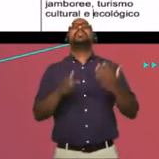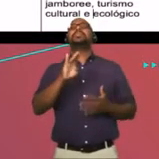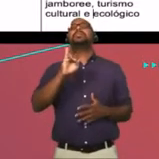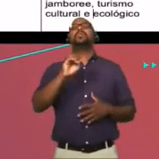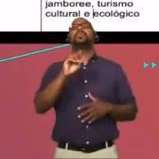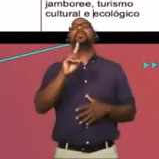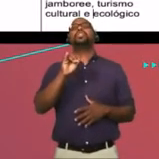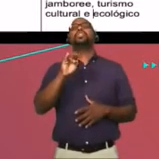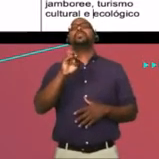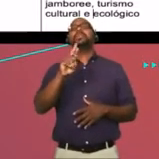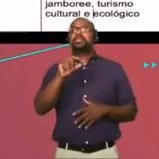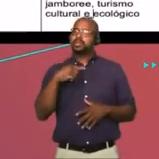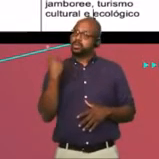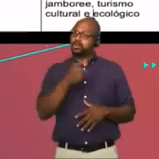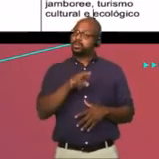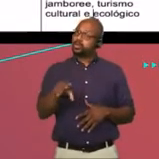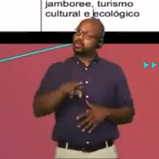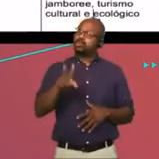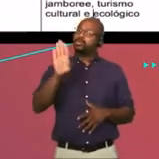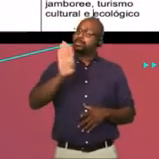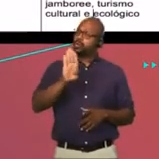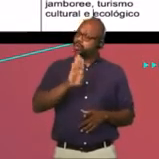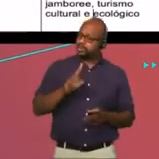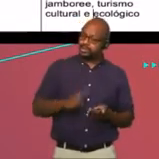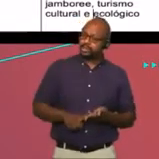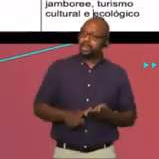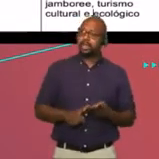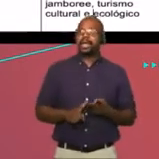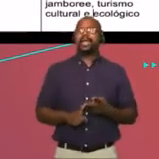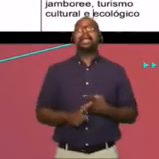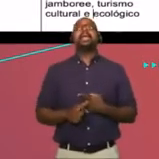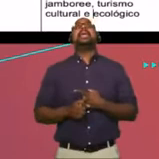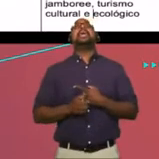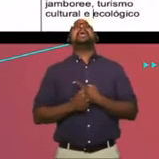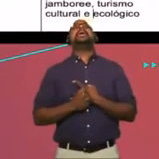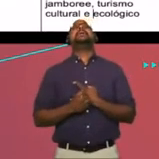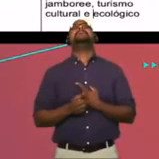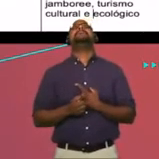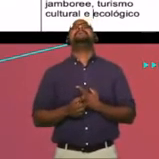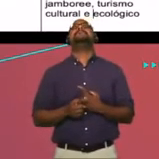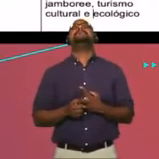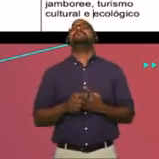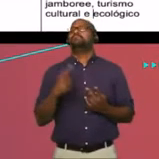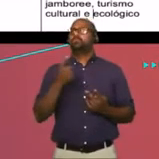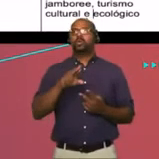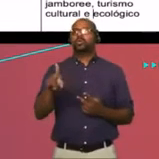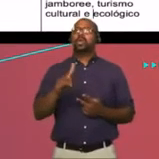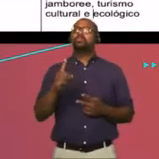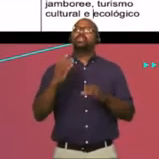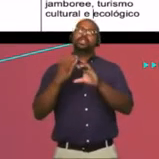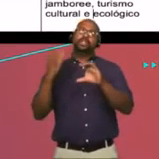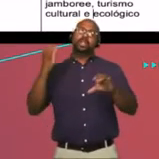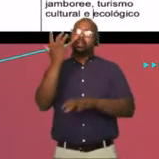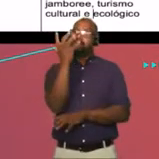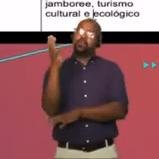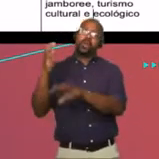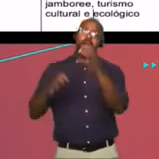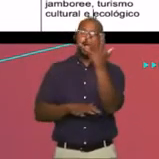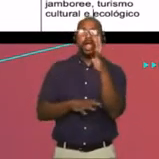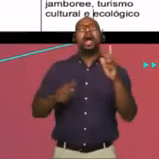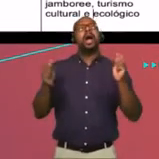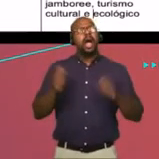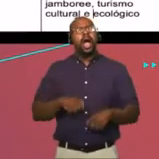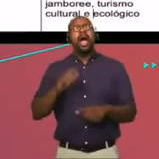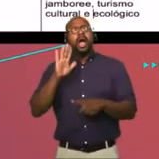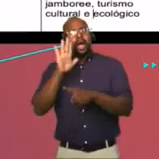nas nós somos de biologia mas não somos é de Engenharia Florestal mas nós podemos